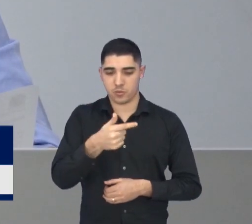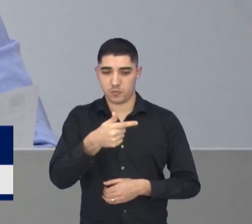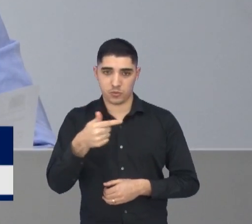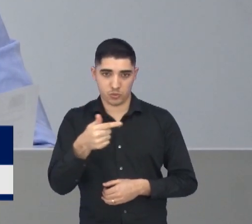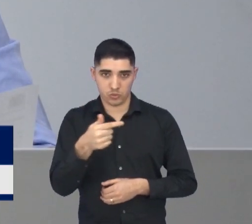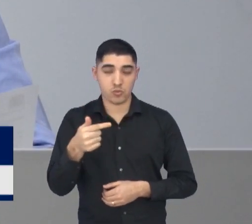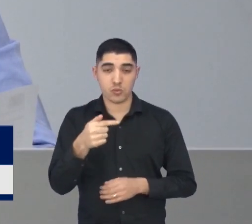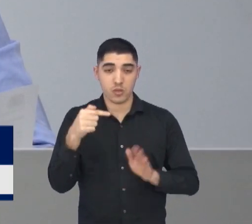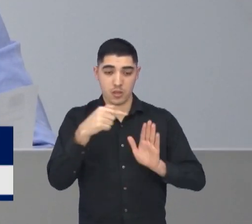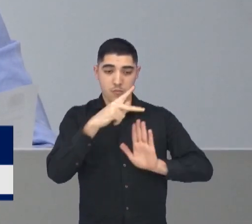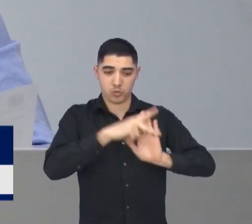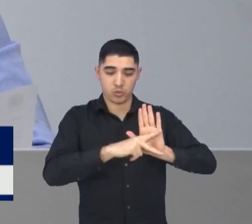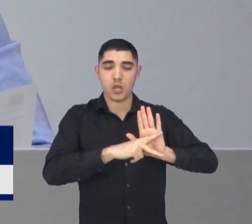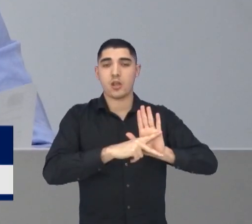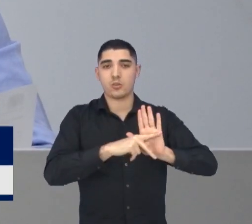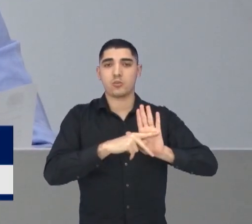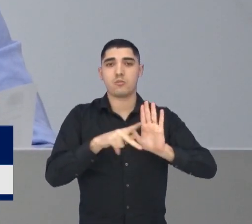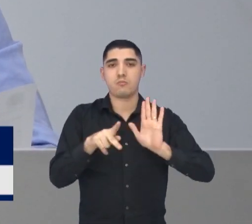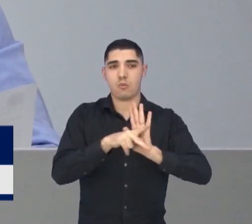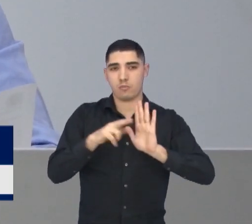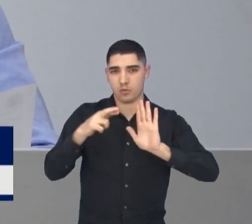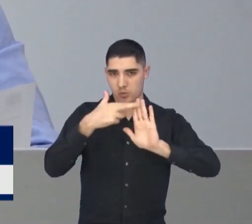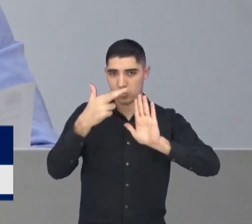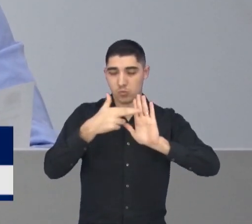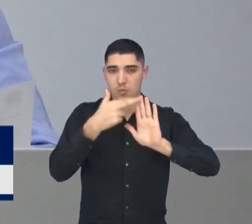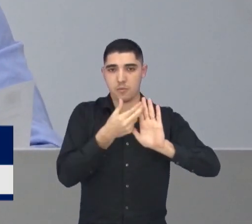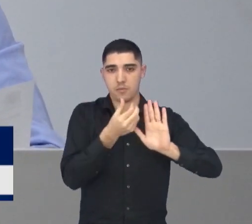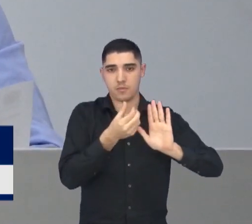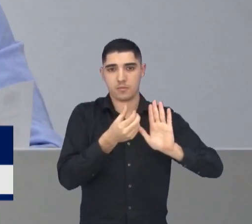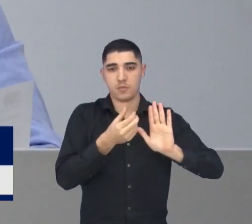12.494/2022, projeto de resolução número